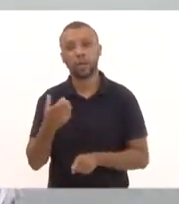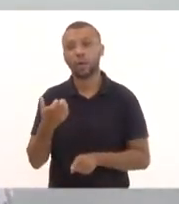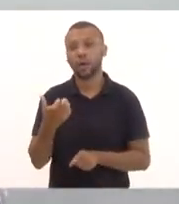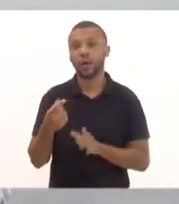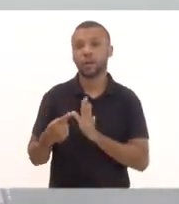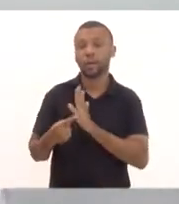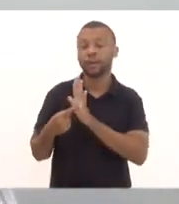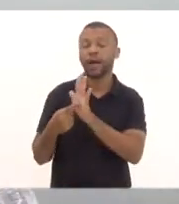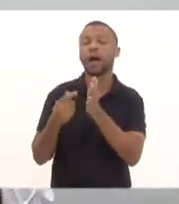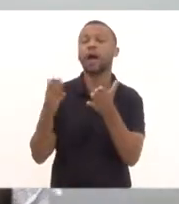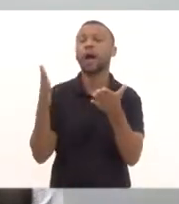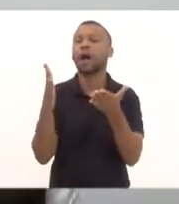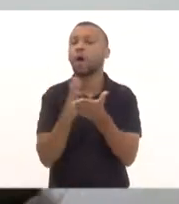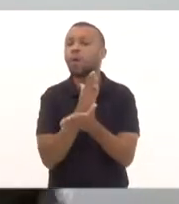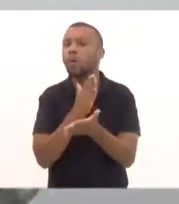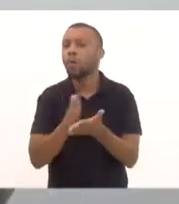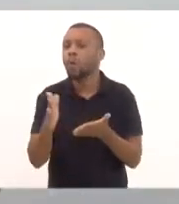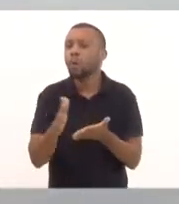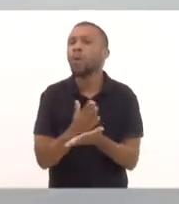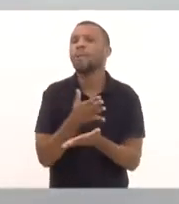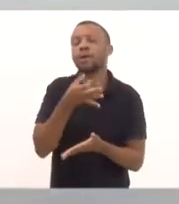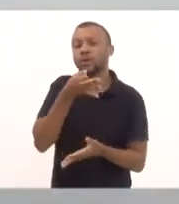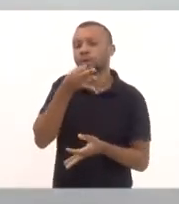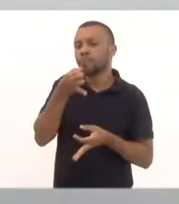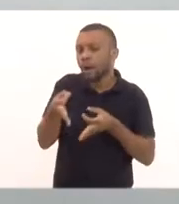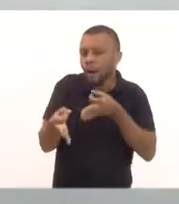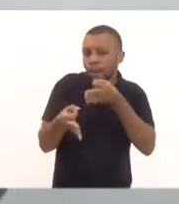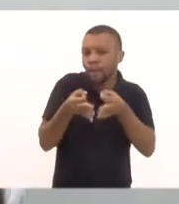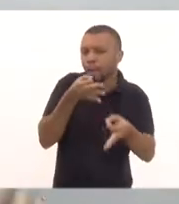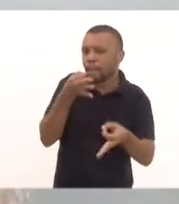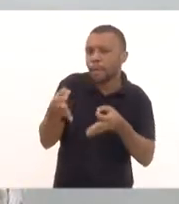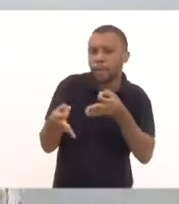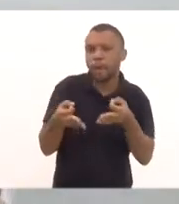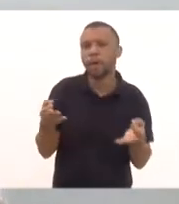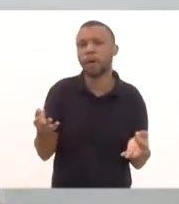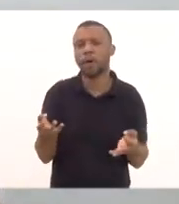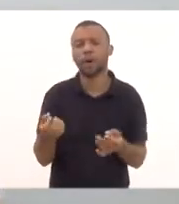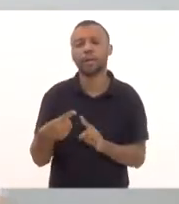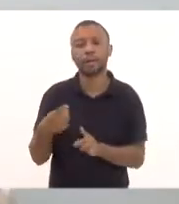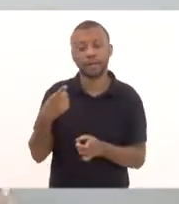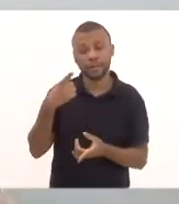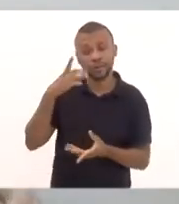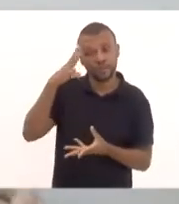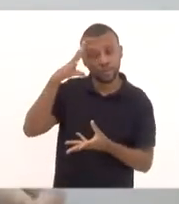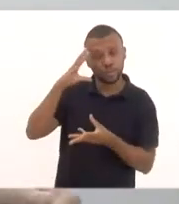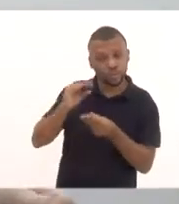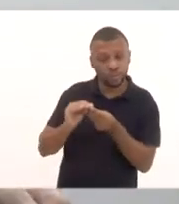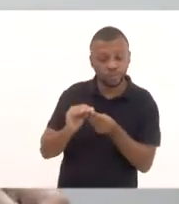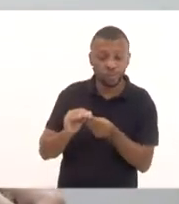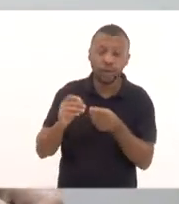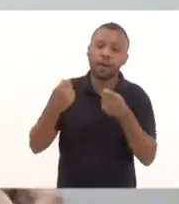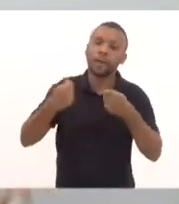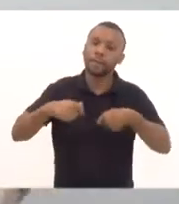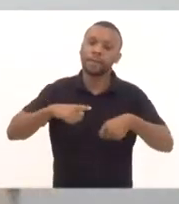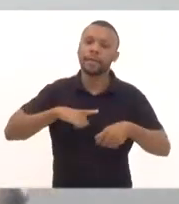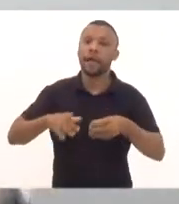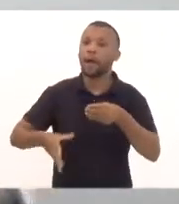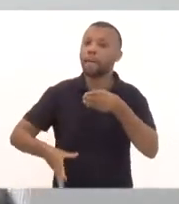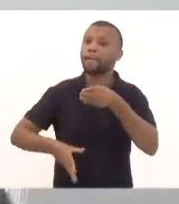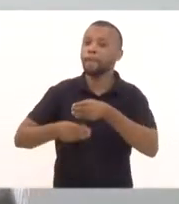algumas sujo sugestões que no meu entender deverão ser acrescidas